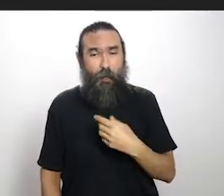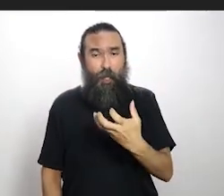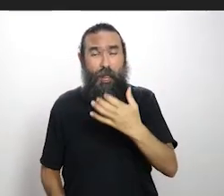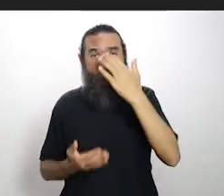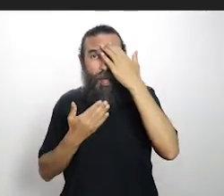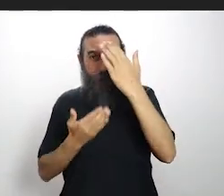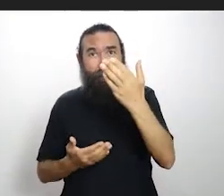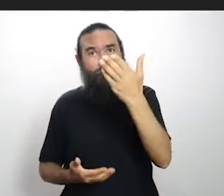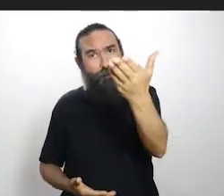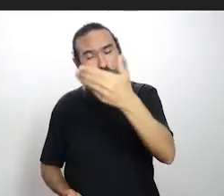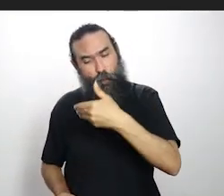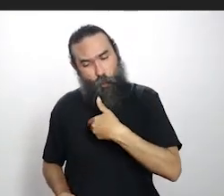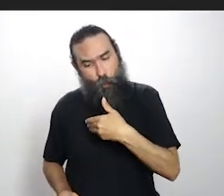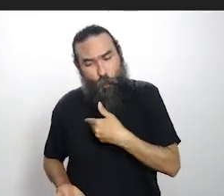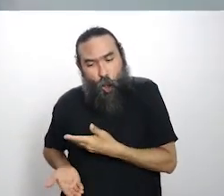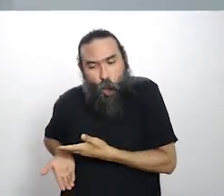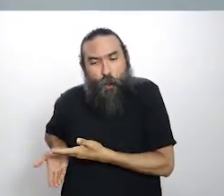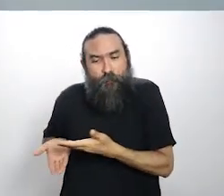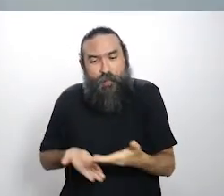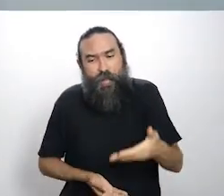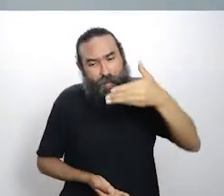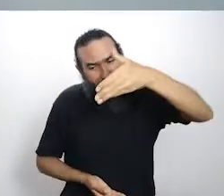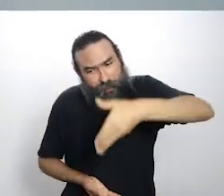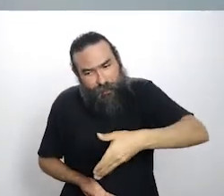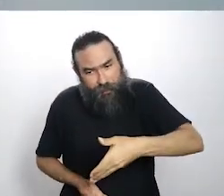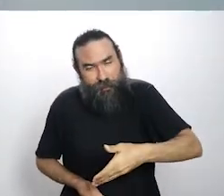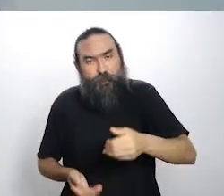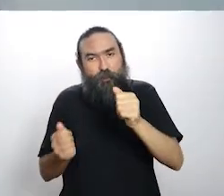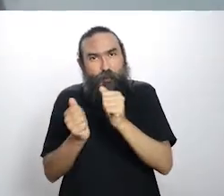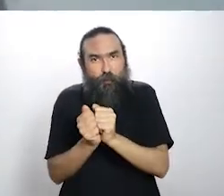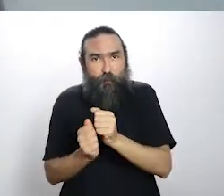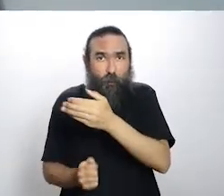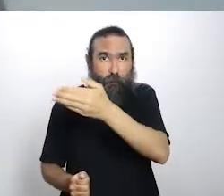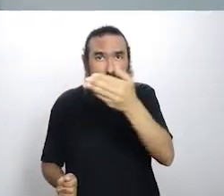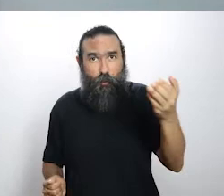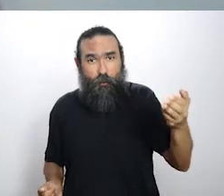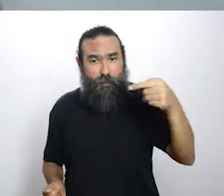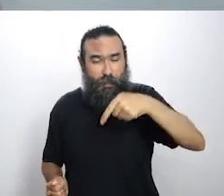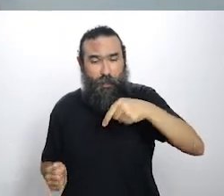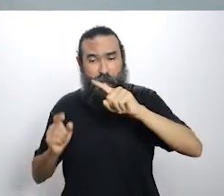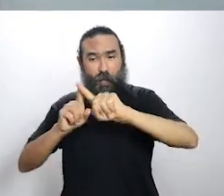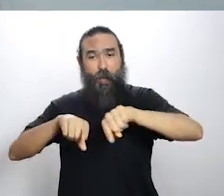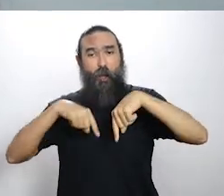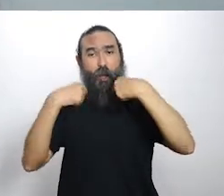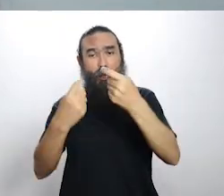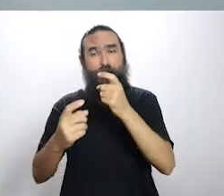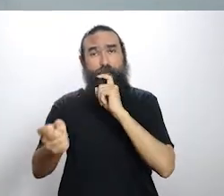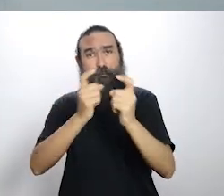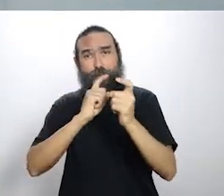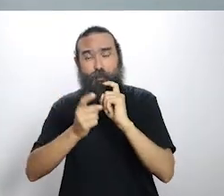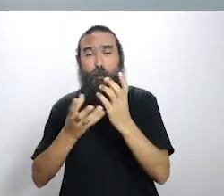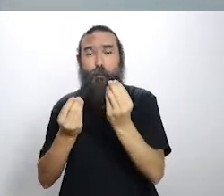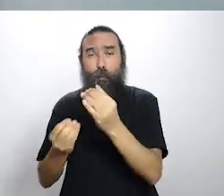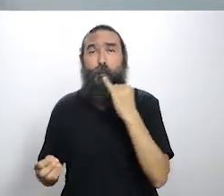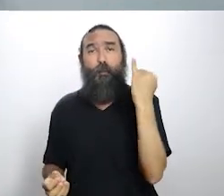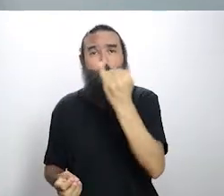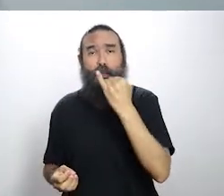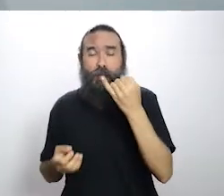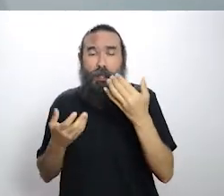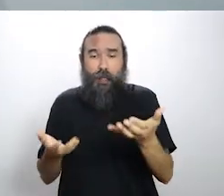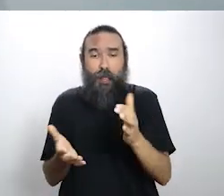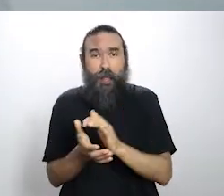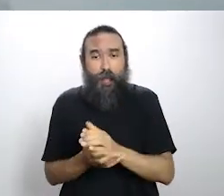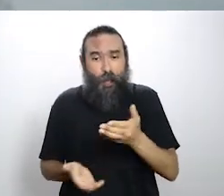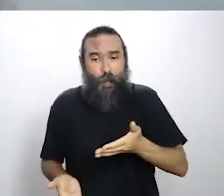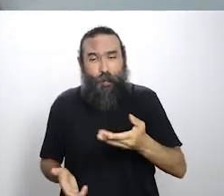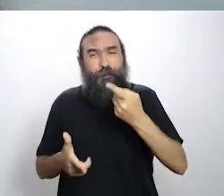Primeiramente, quero agradecer por esse convite, por estar aqui com vocês nessa roda de prosa muito interessante,